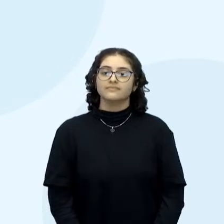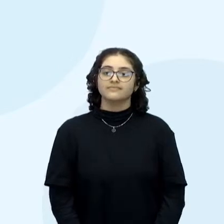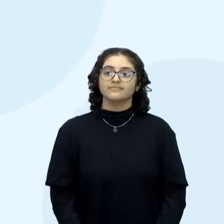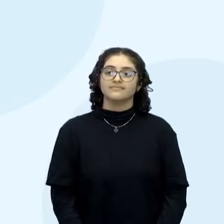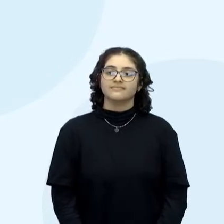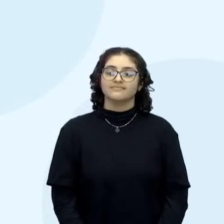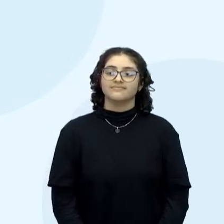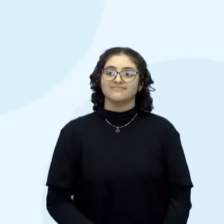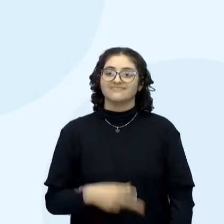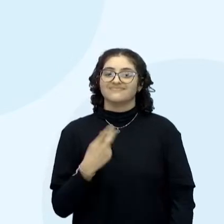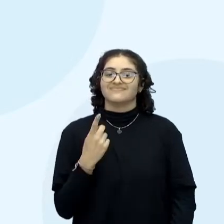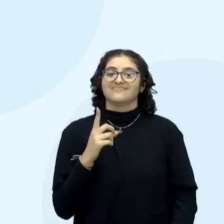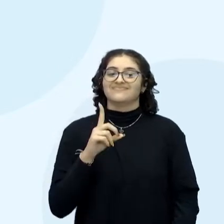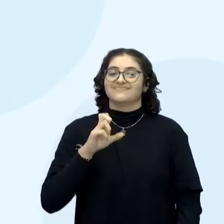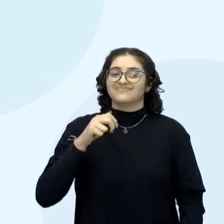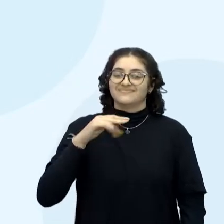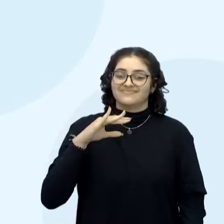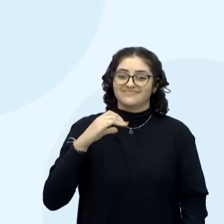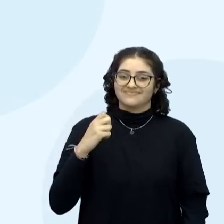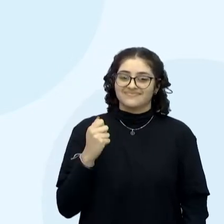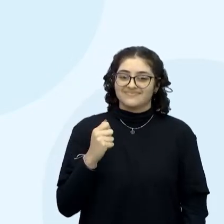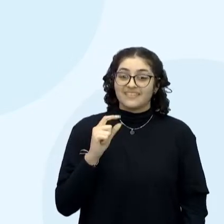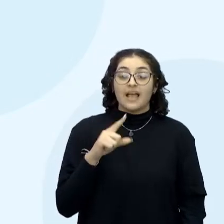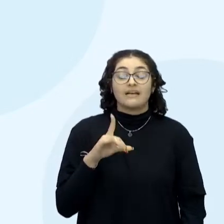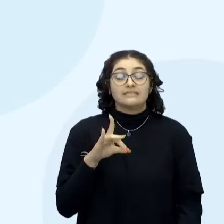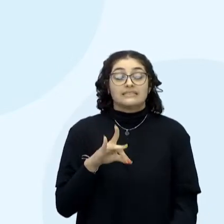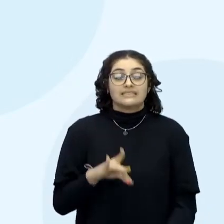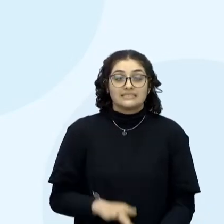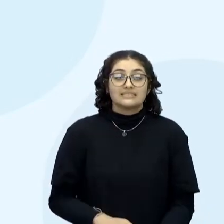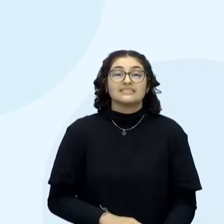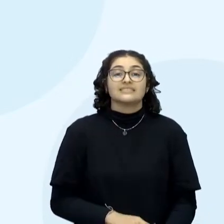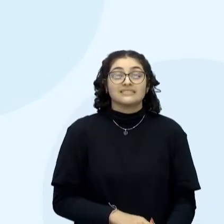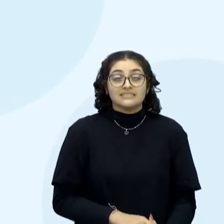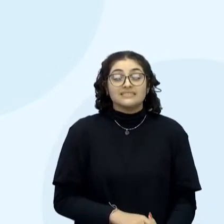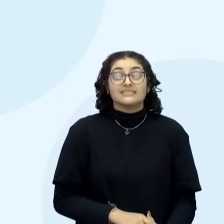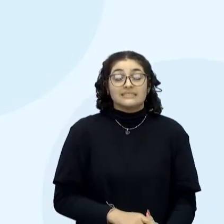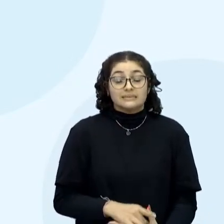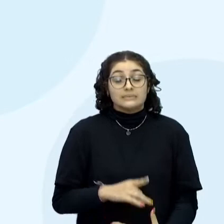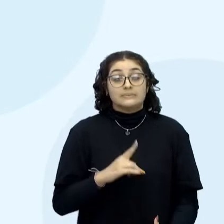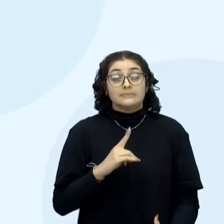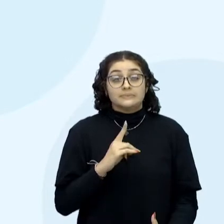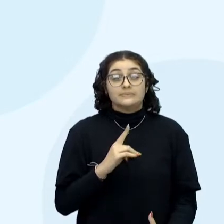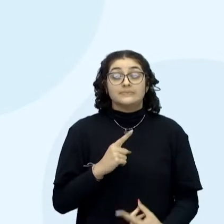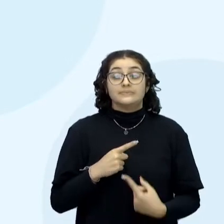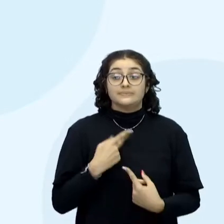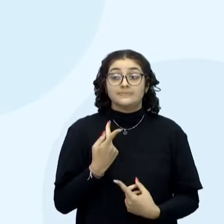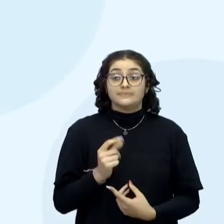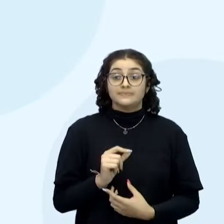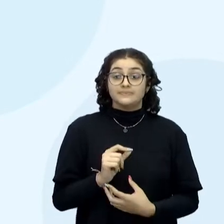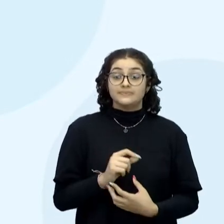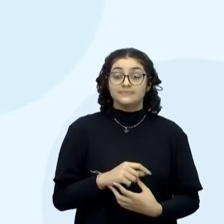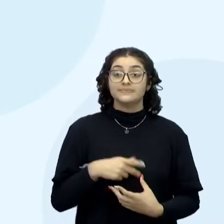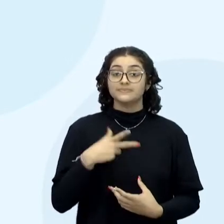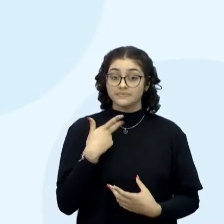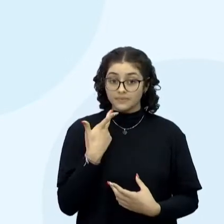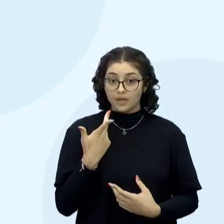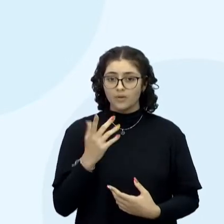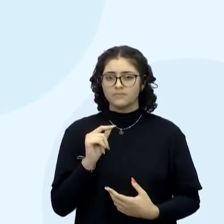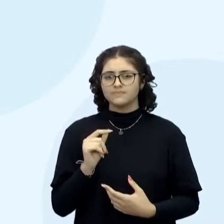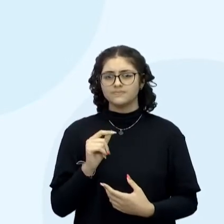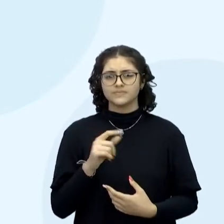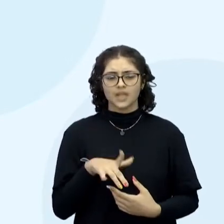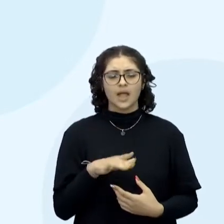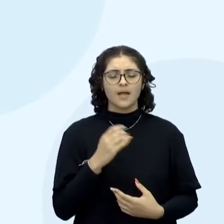constatação, uma denúncia que é muito séria, né, pessoal? Que é muito grave, porque ela está dizendo assim para a gente: olha, é